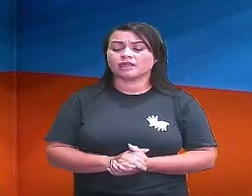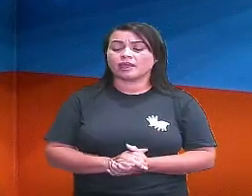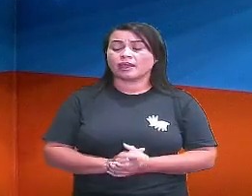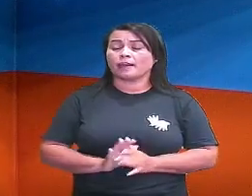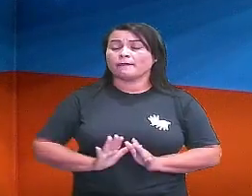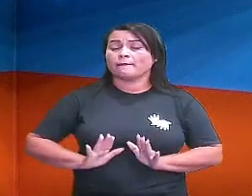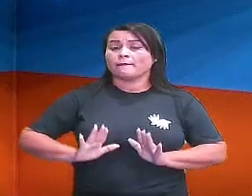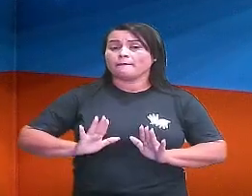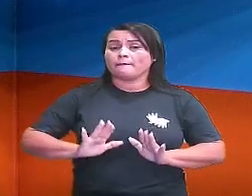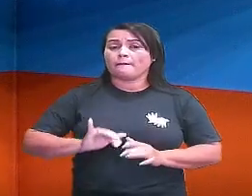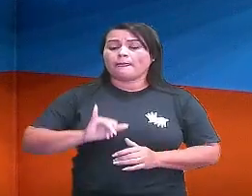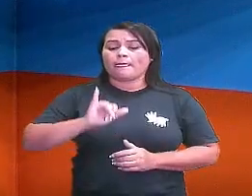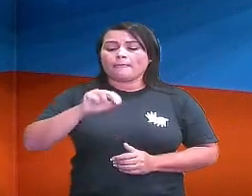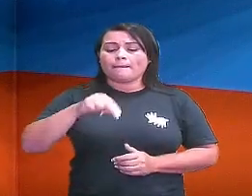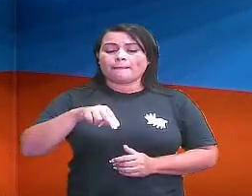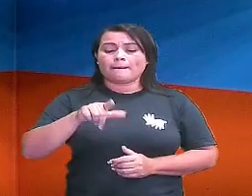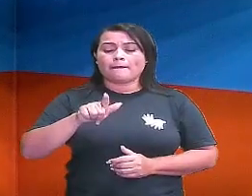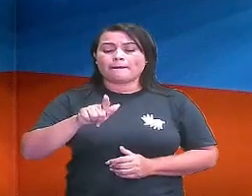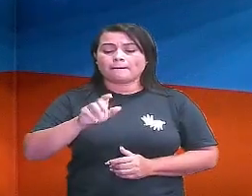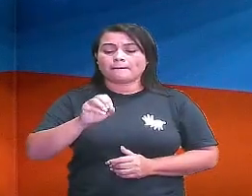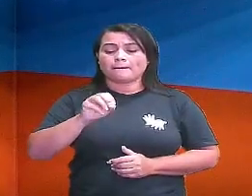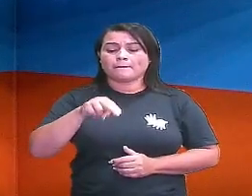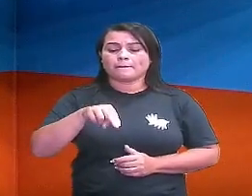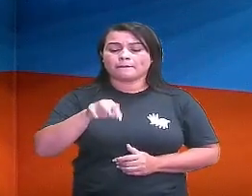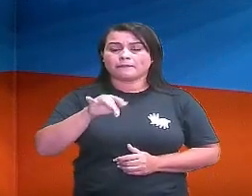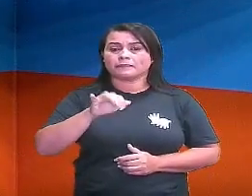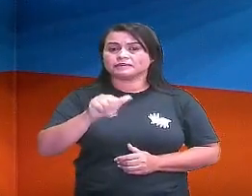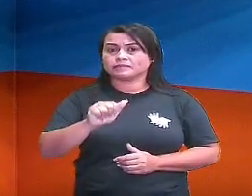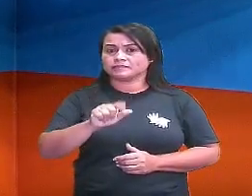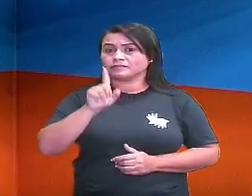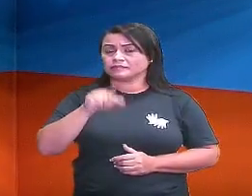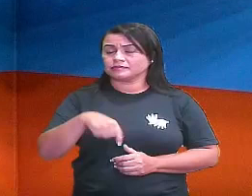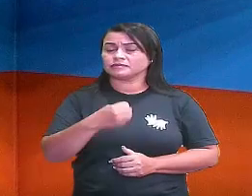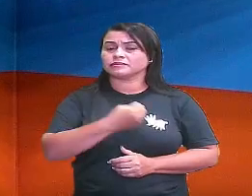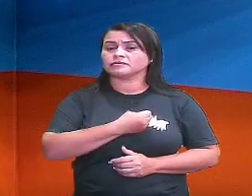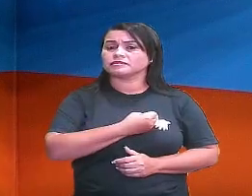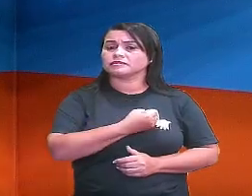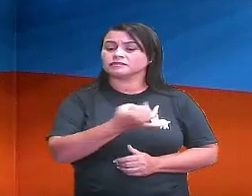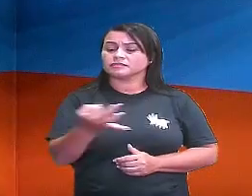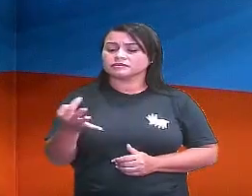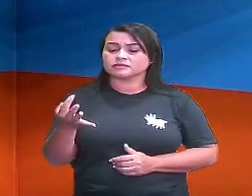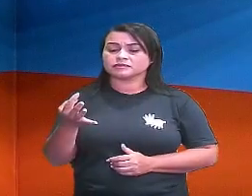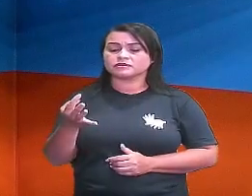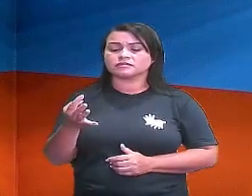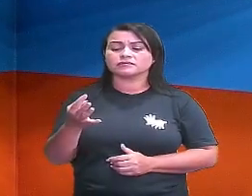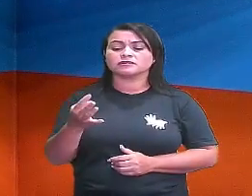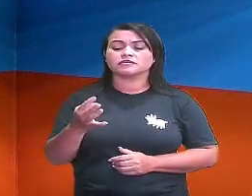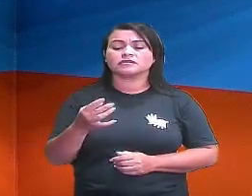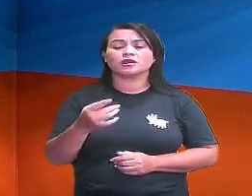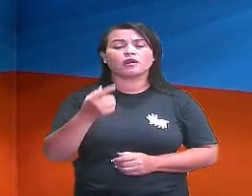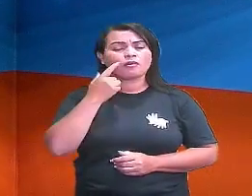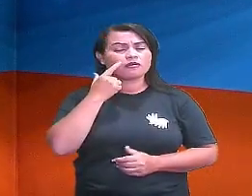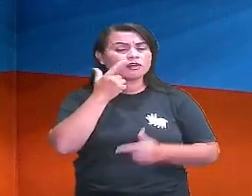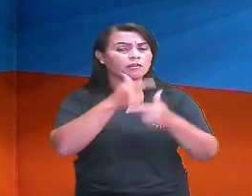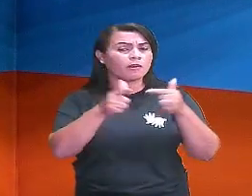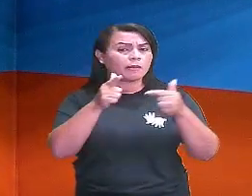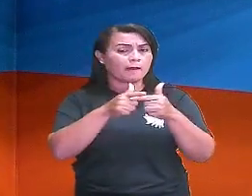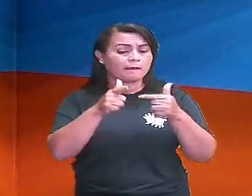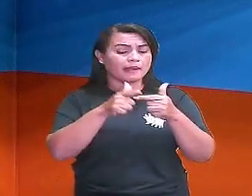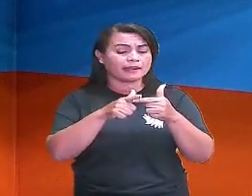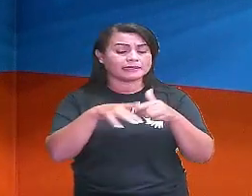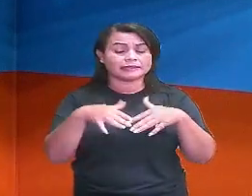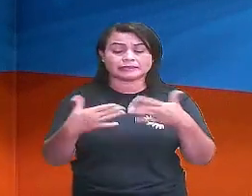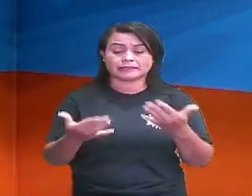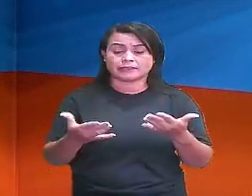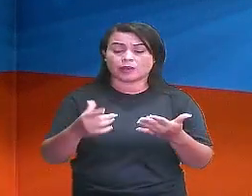a incógnita é o valor desconhecido de uma sentença matemática a ser determinado em um problema. Então, no